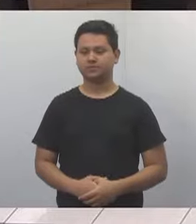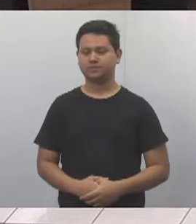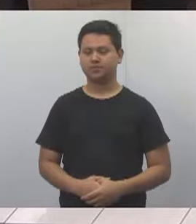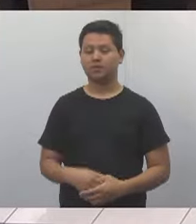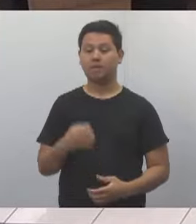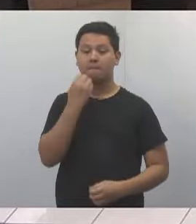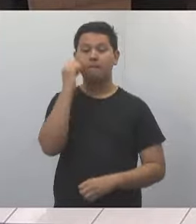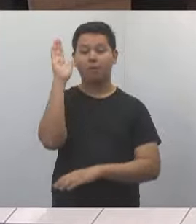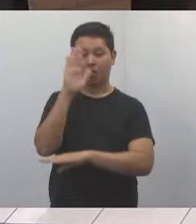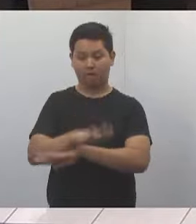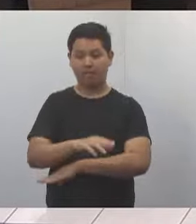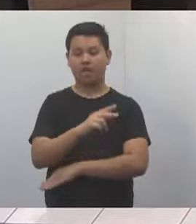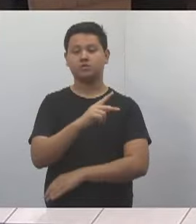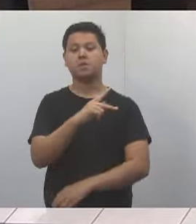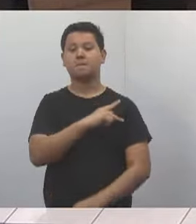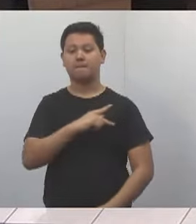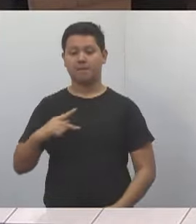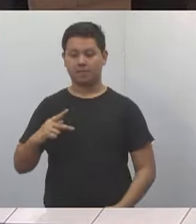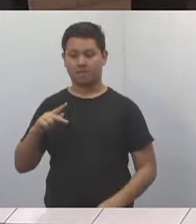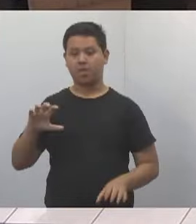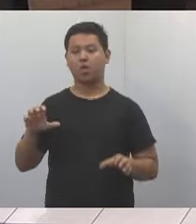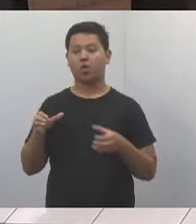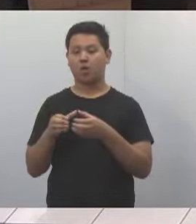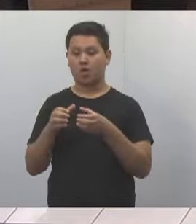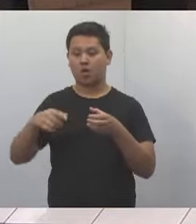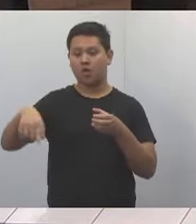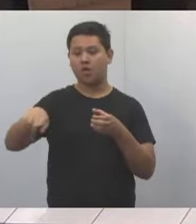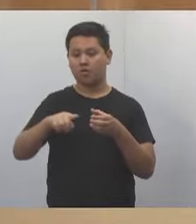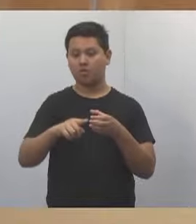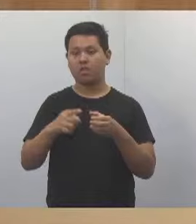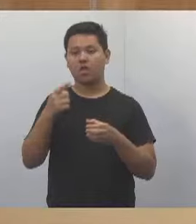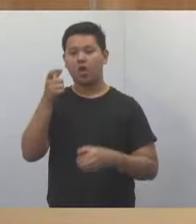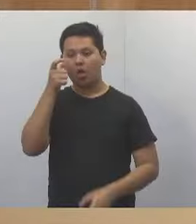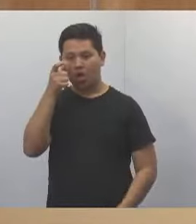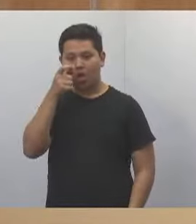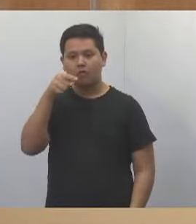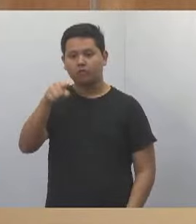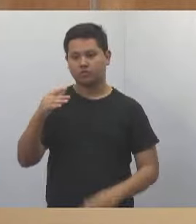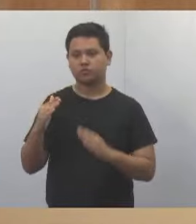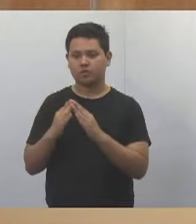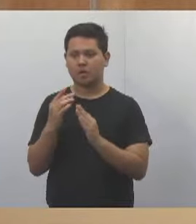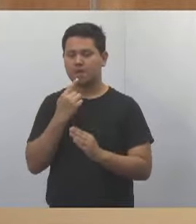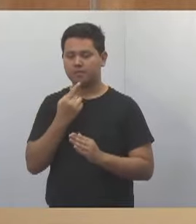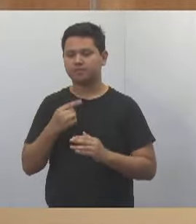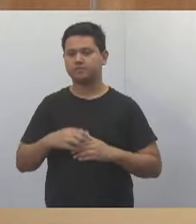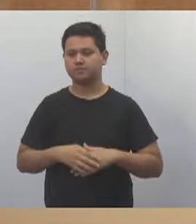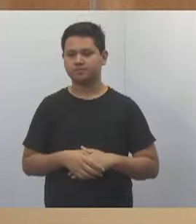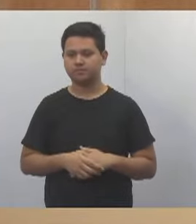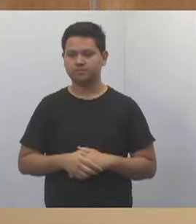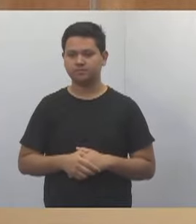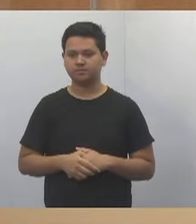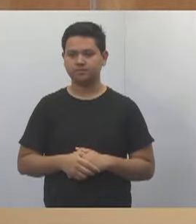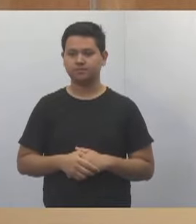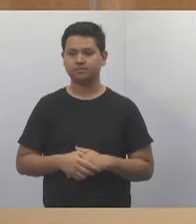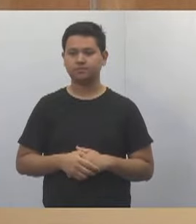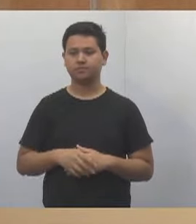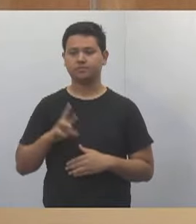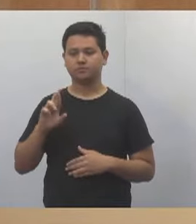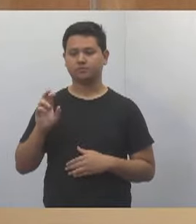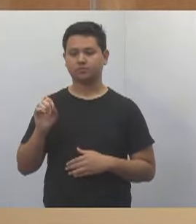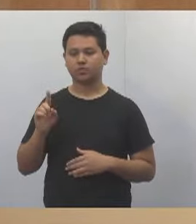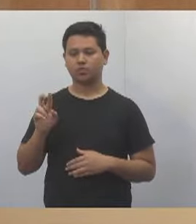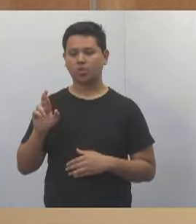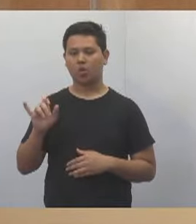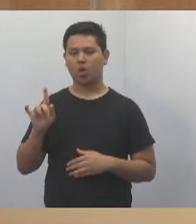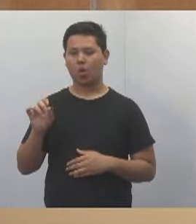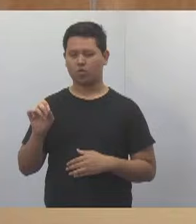Boa tarde, presidente. Boa tarde, Novos Pares. Boa tarde, você que está em casa nos assistindo. O Rodrigo fica ali com piadinha